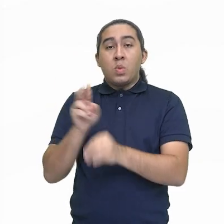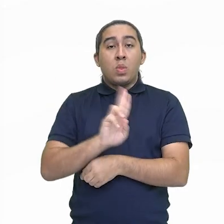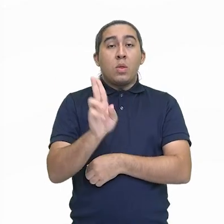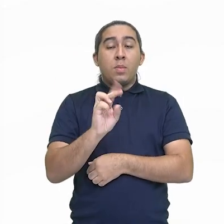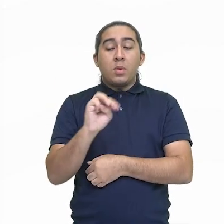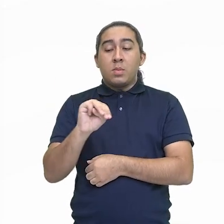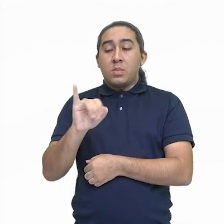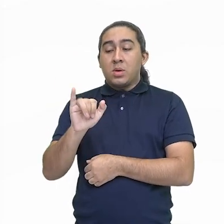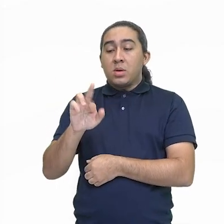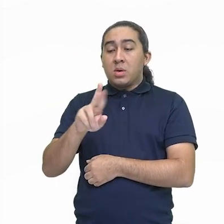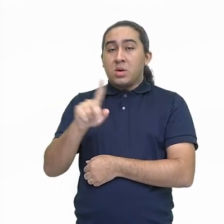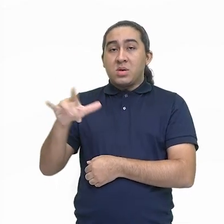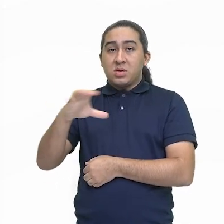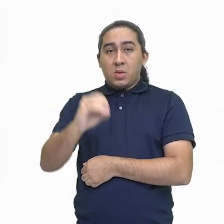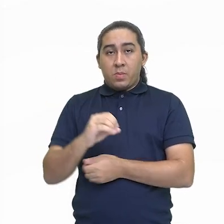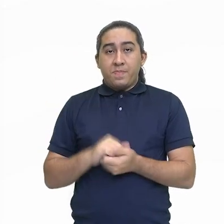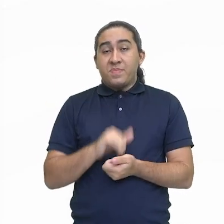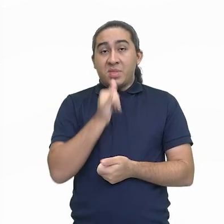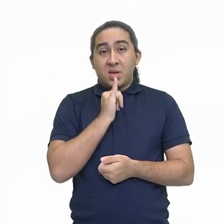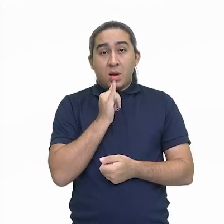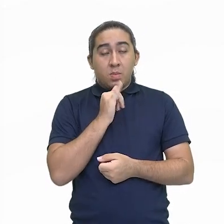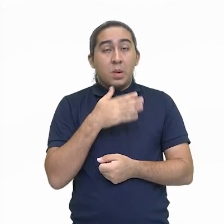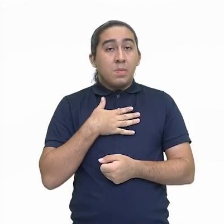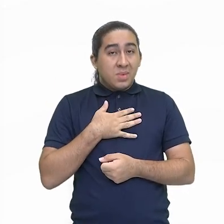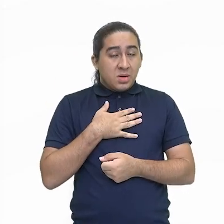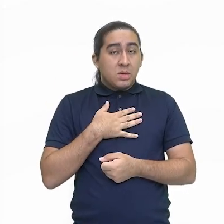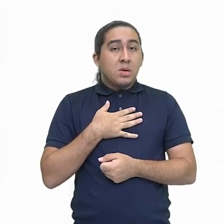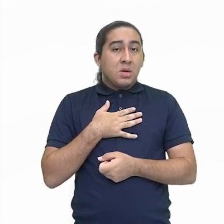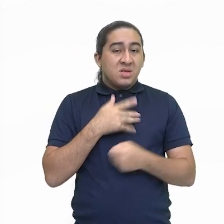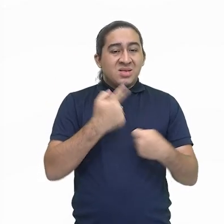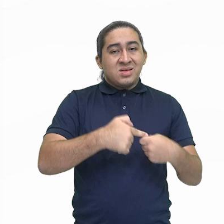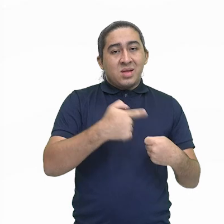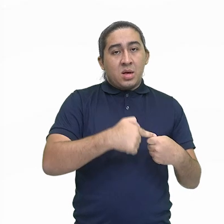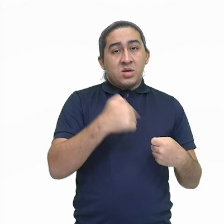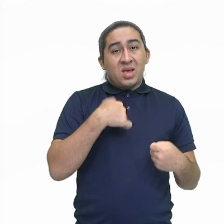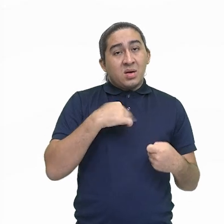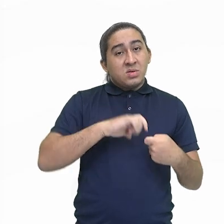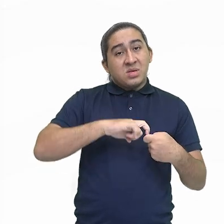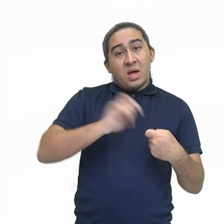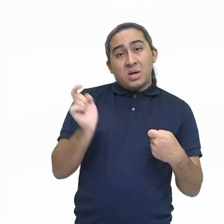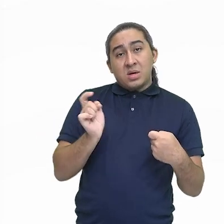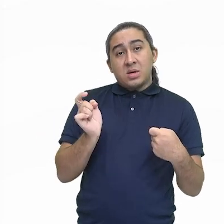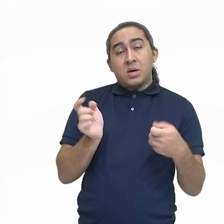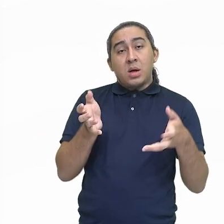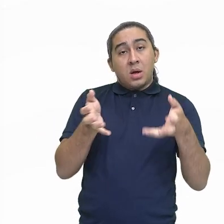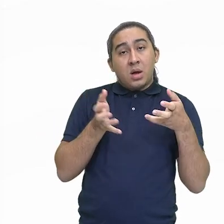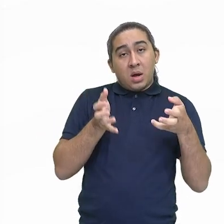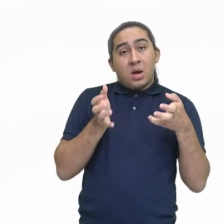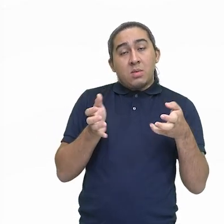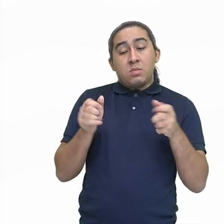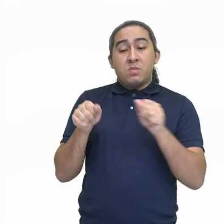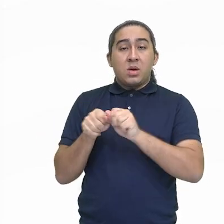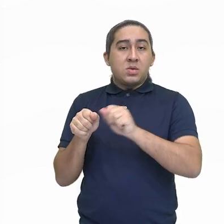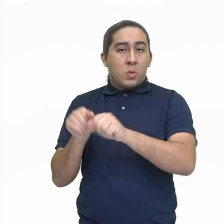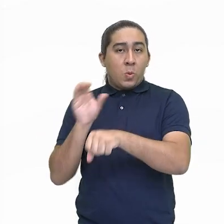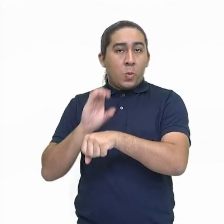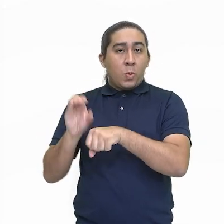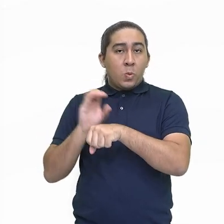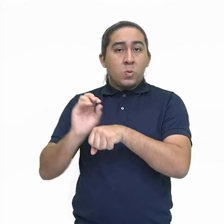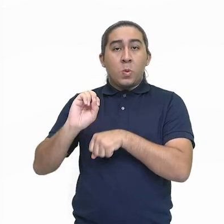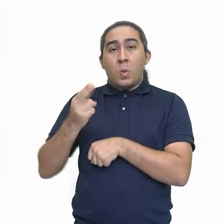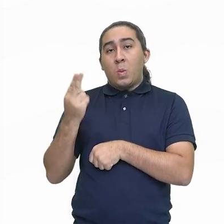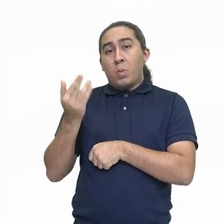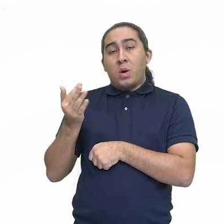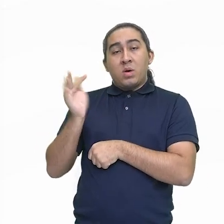migração. Eu saí da minha cidade, eu quero estudar, né? Quero fazer ali um curso, uma faculdade